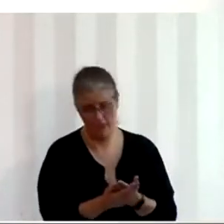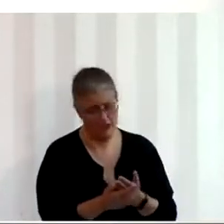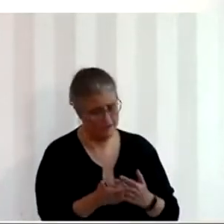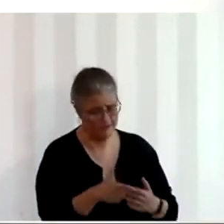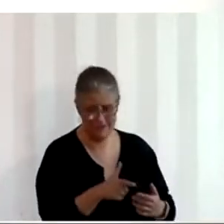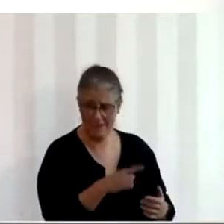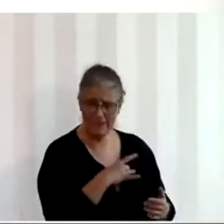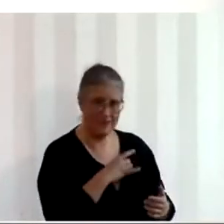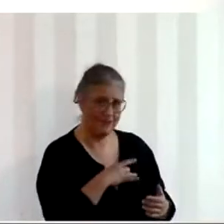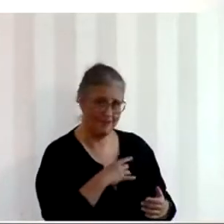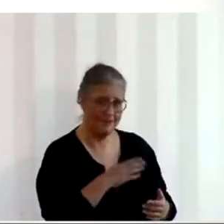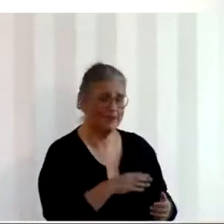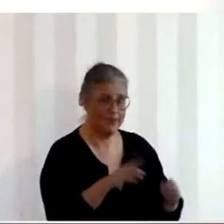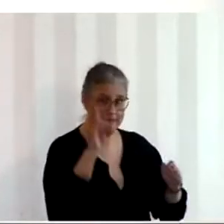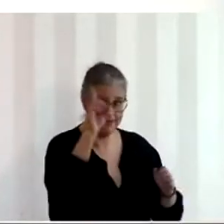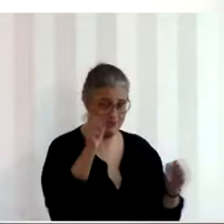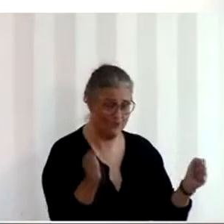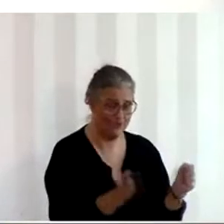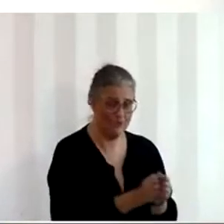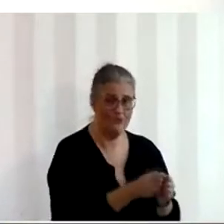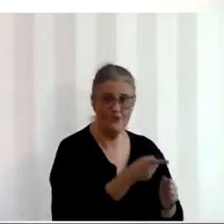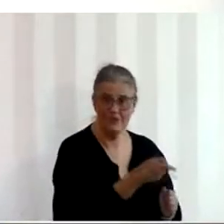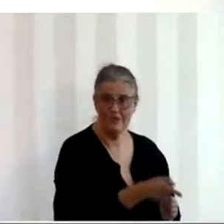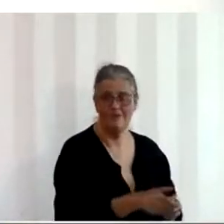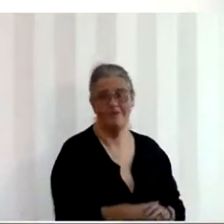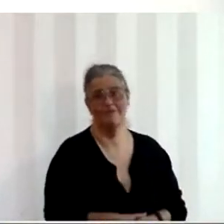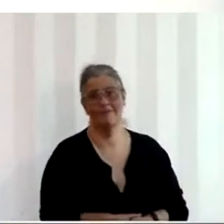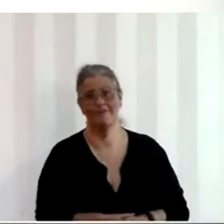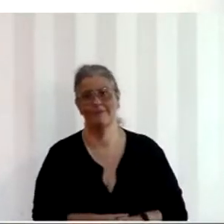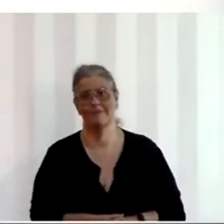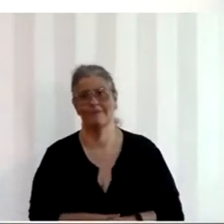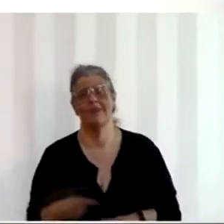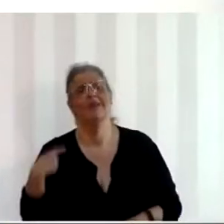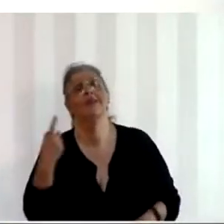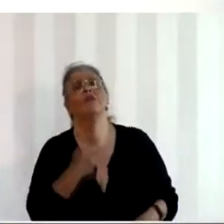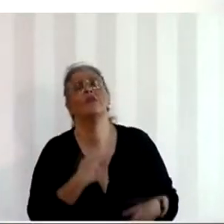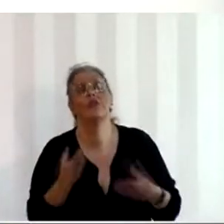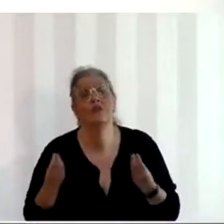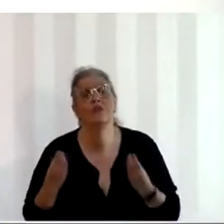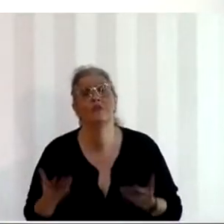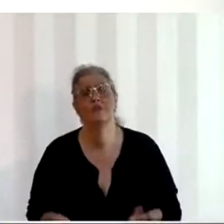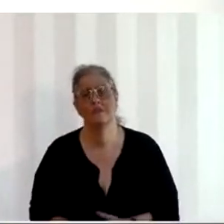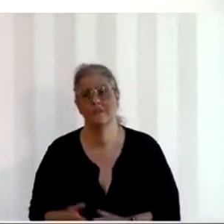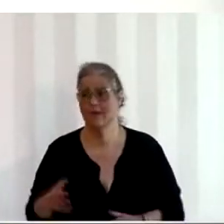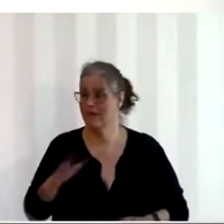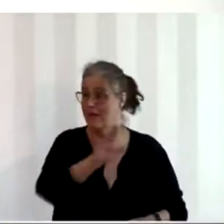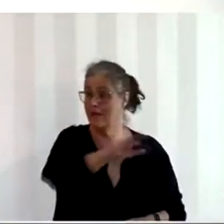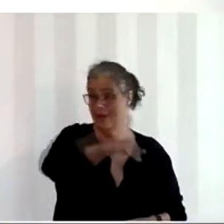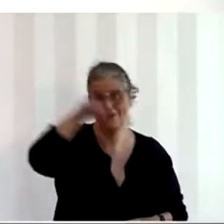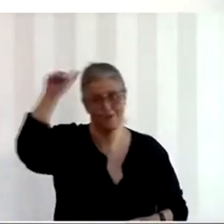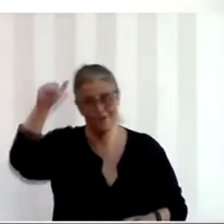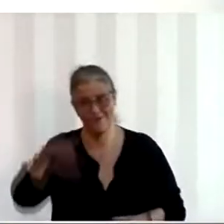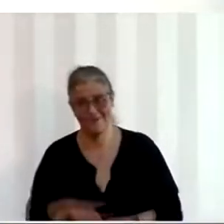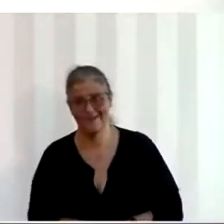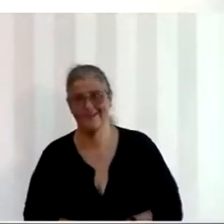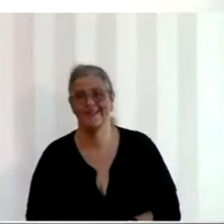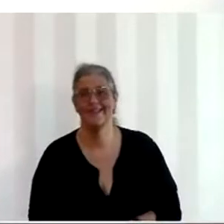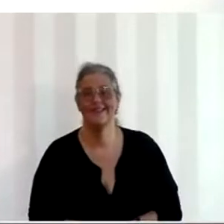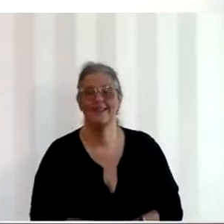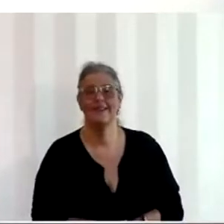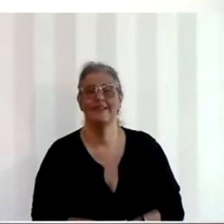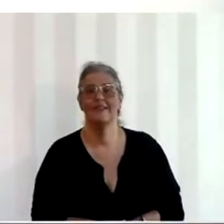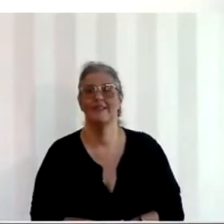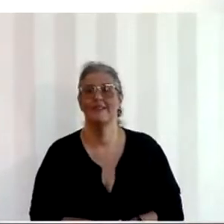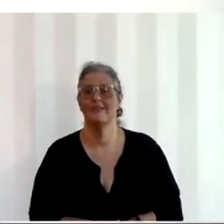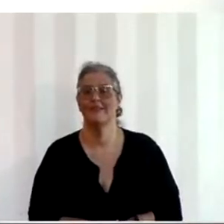Deus está com você. Mas e nós adultos? Você, meu irmão, minha irmã, um pouquinho mais crescidos,